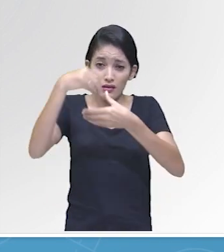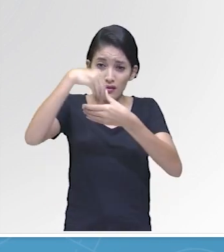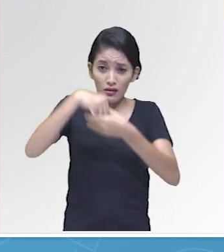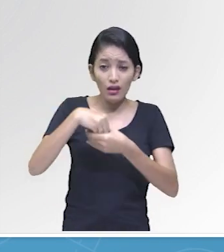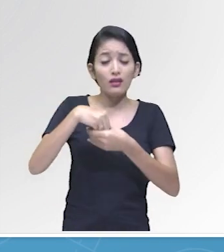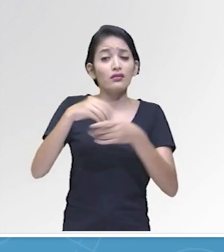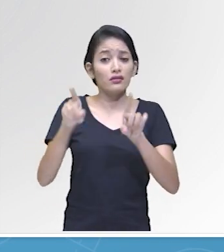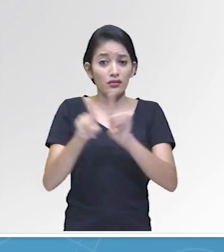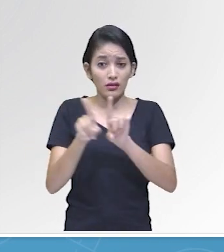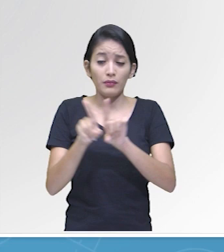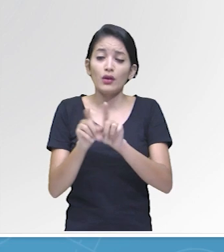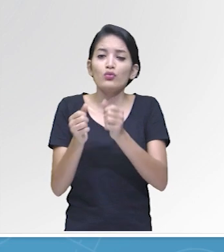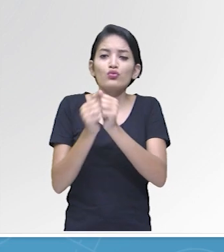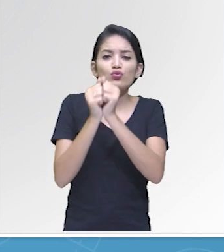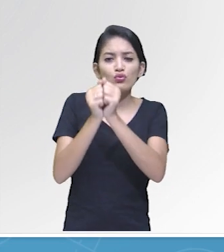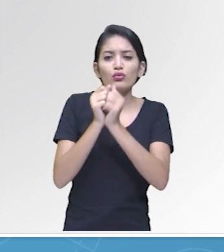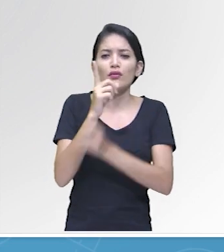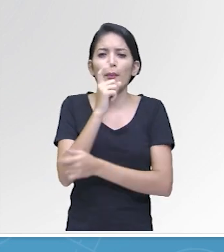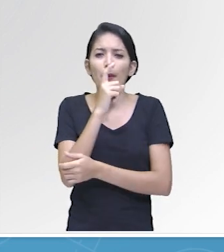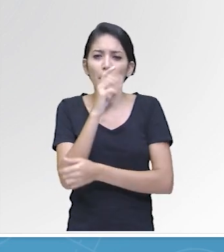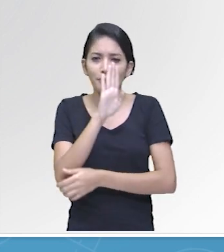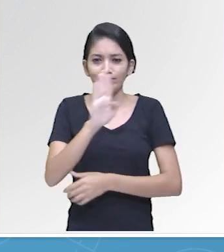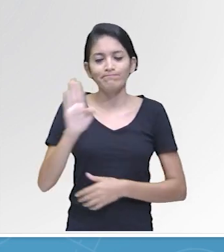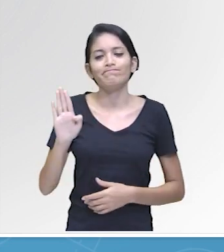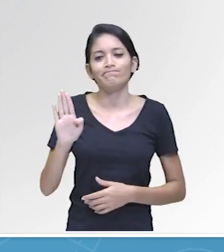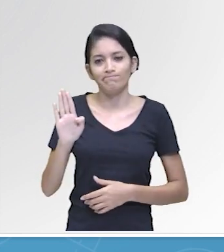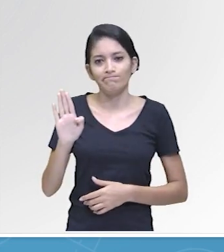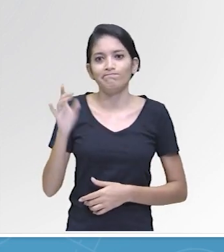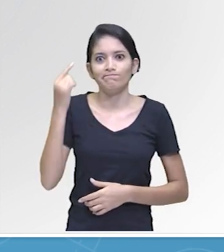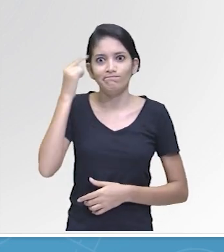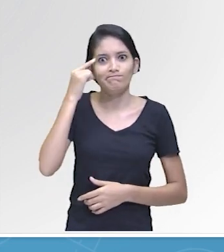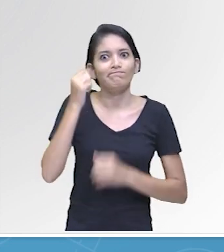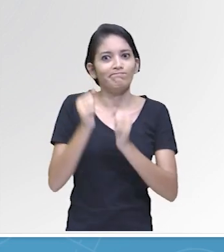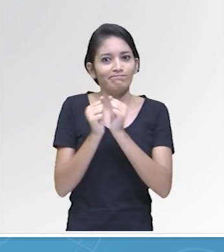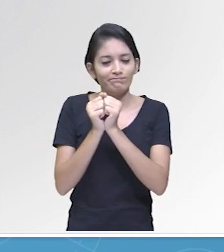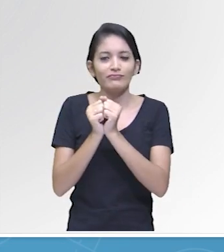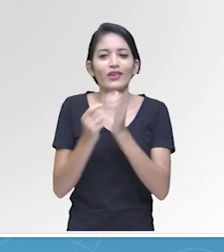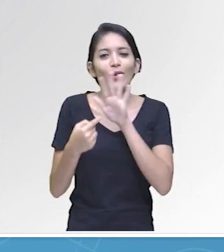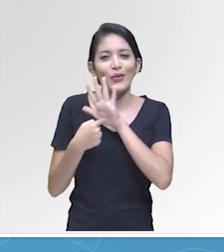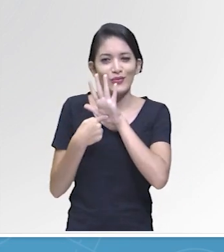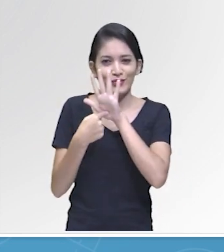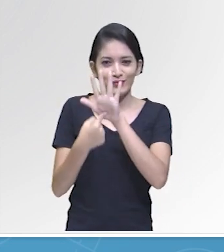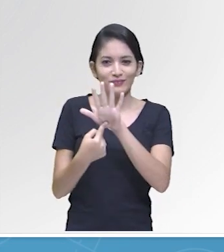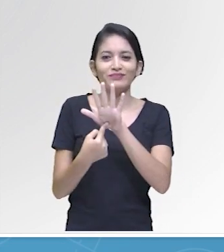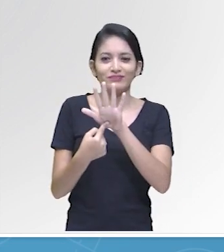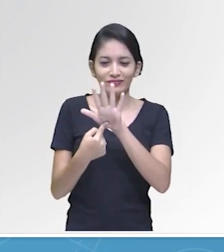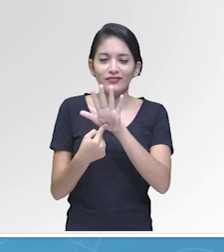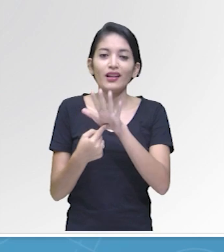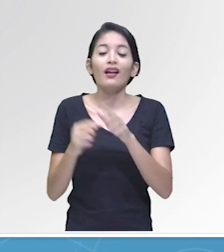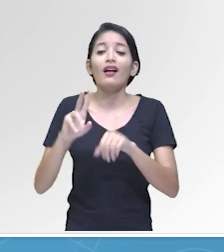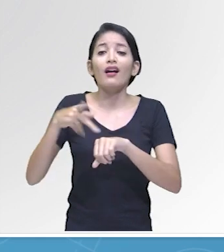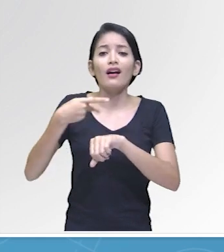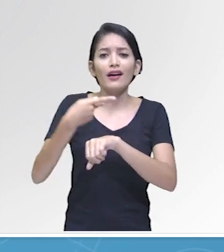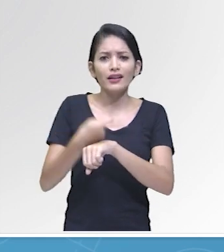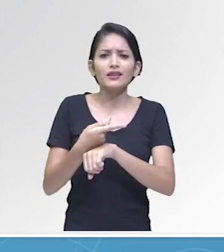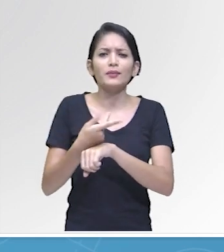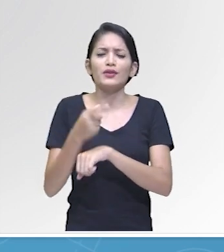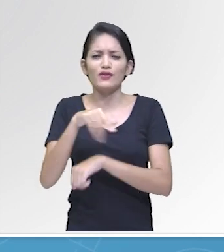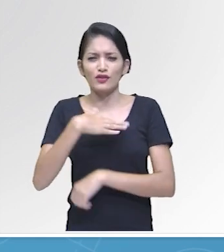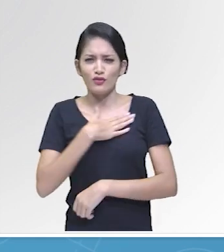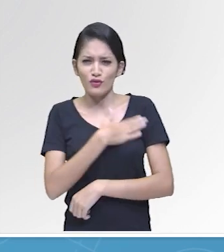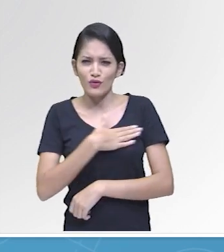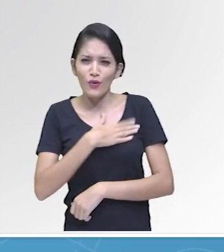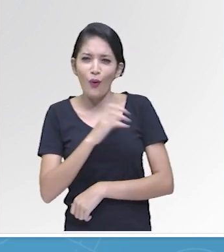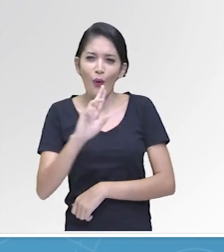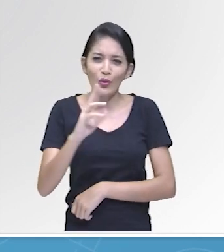a participação aí das bactérias? Pensem comigo, vou mostrar para vocês e me digam aí se vocês gostam ou não